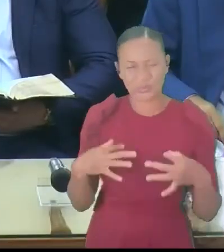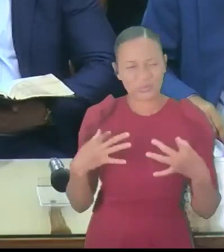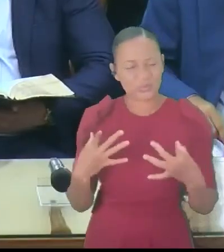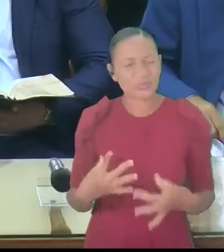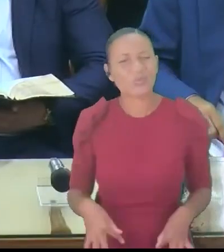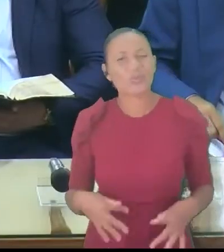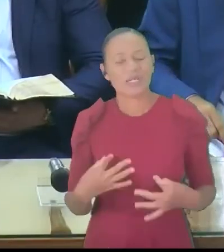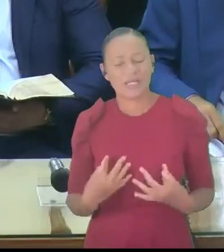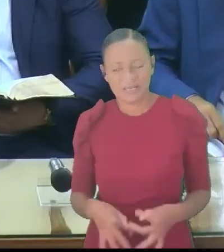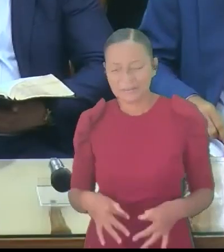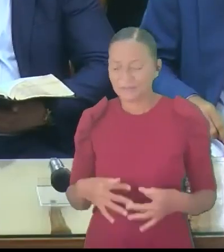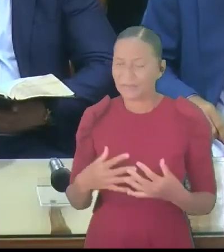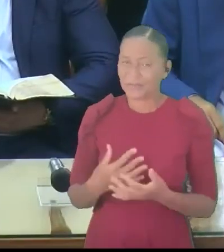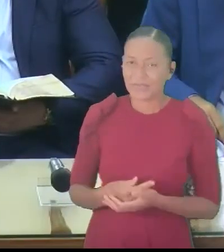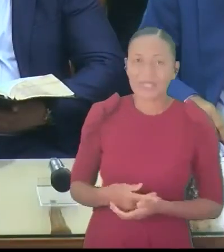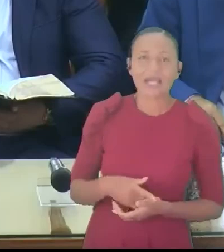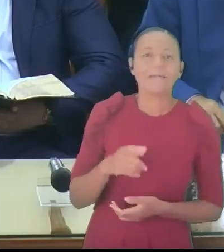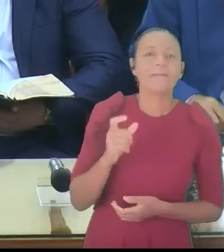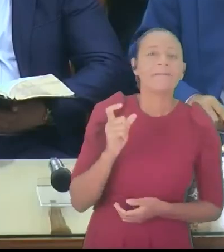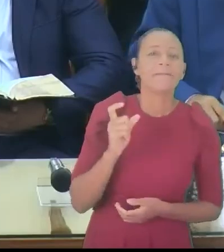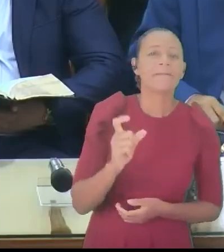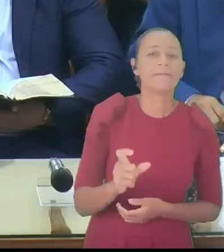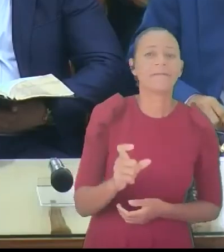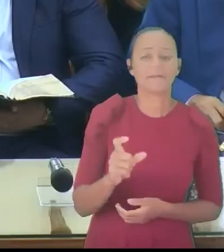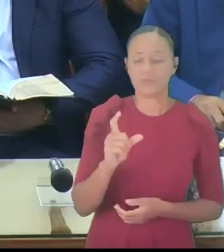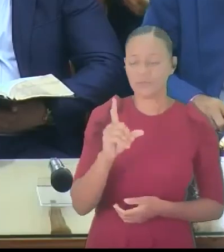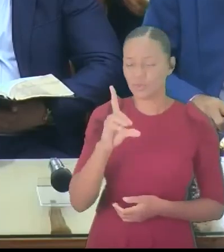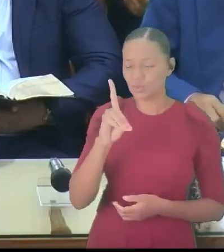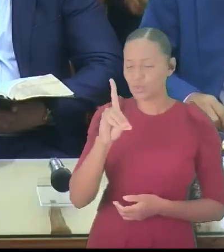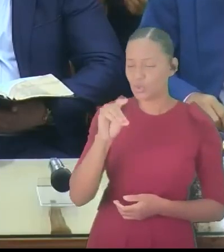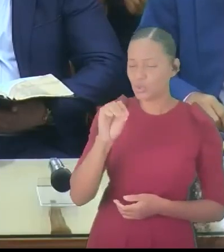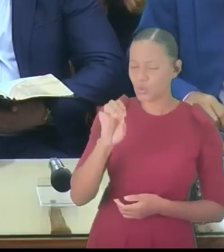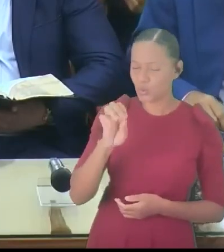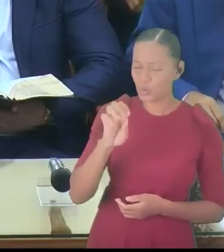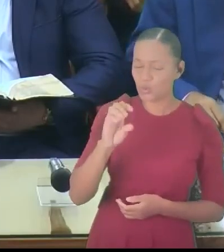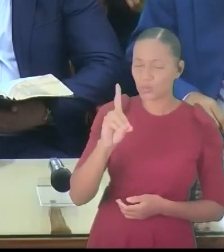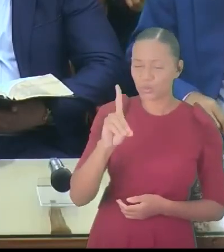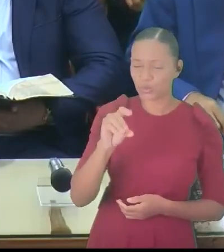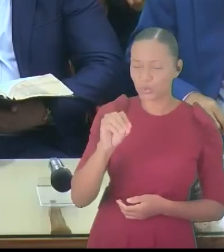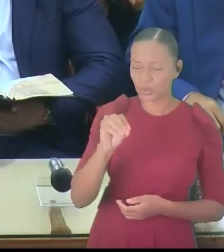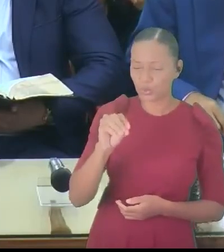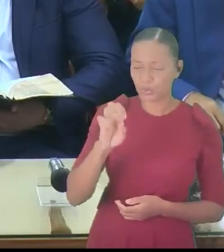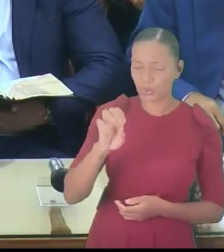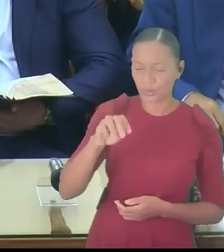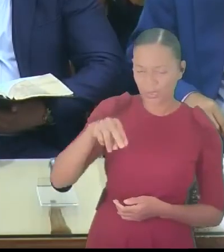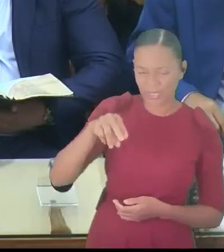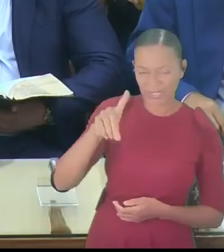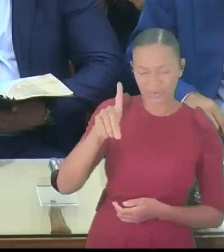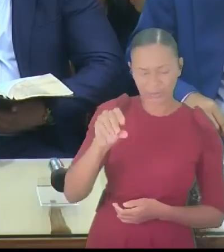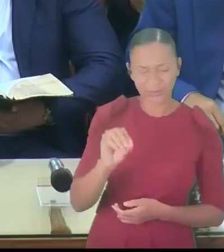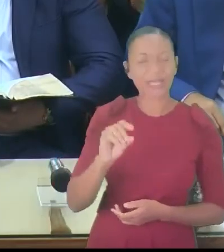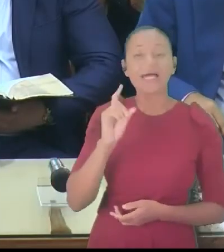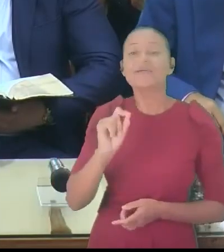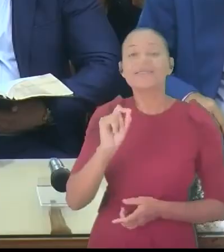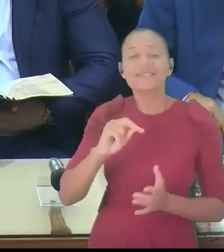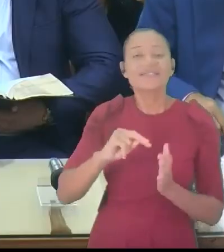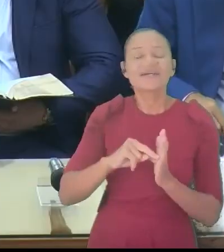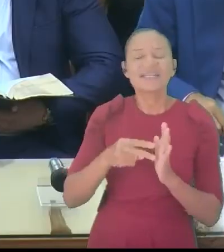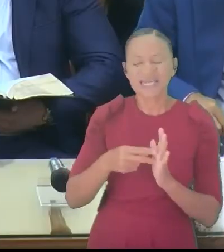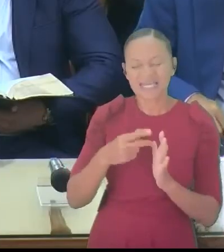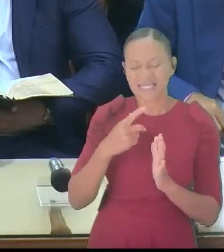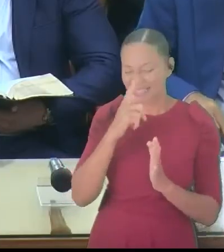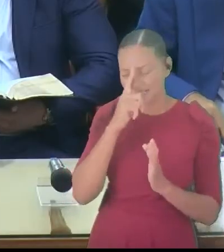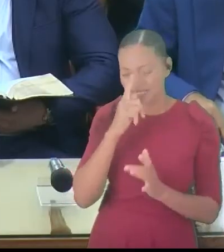Doendo-se. Eu fui procurar o que significa doendo no grego, e doendo é diaponeu, que significa